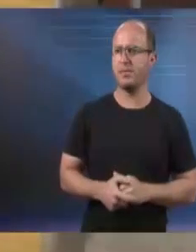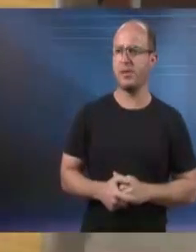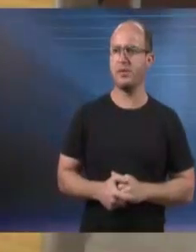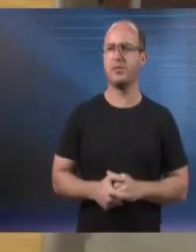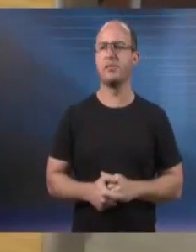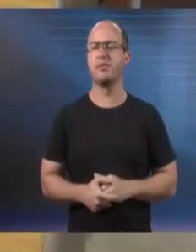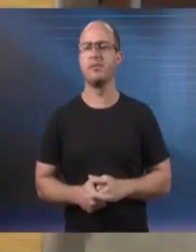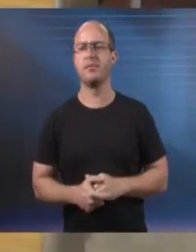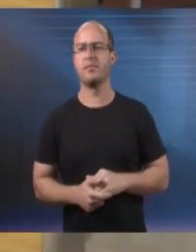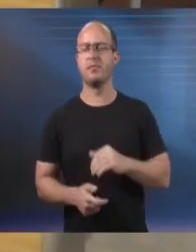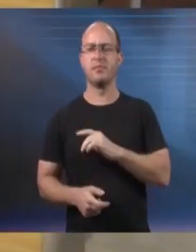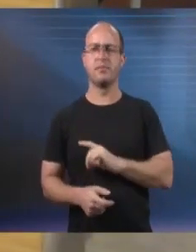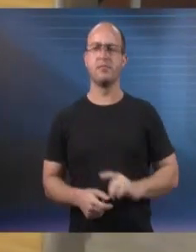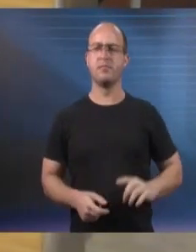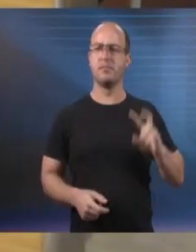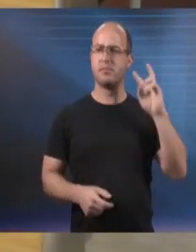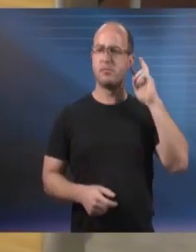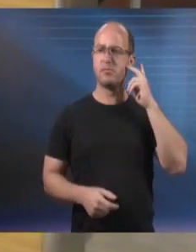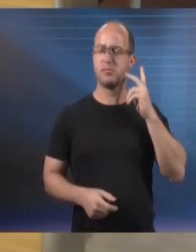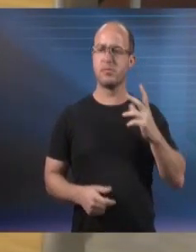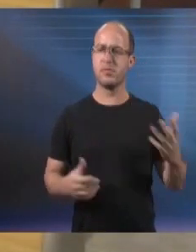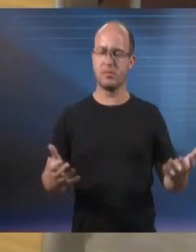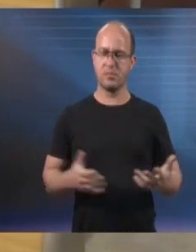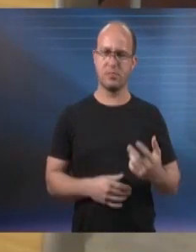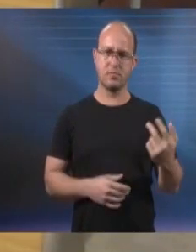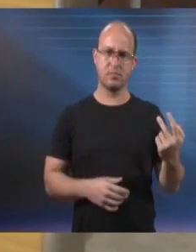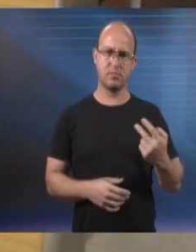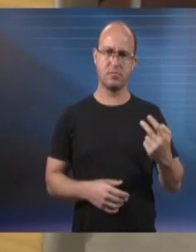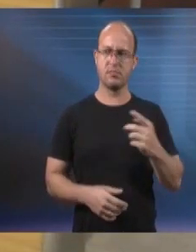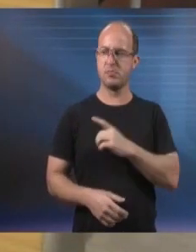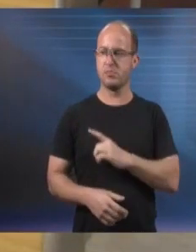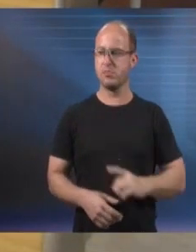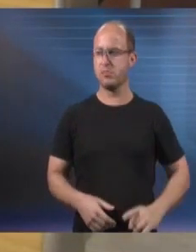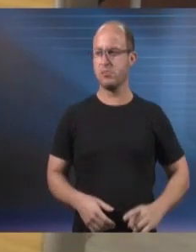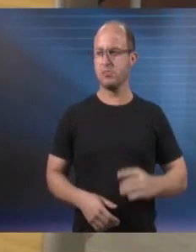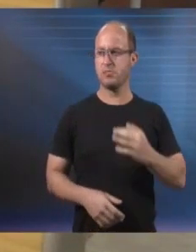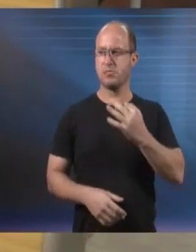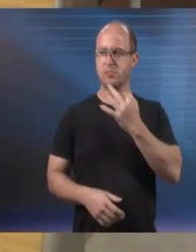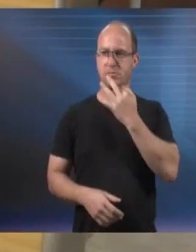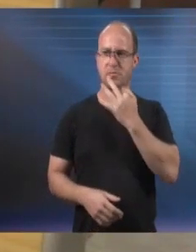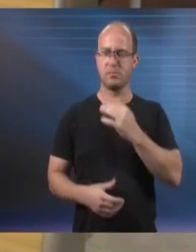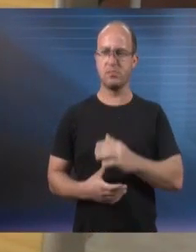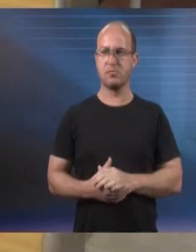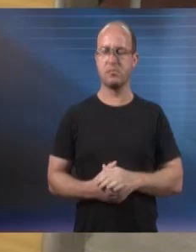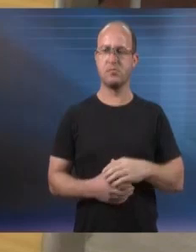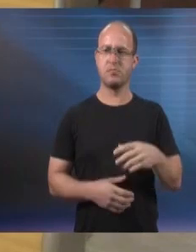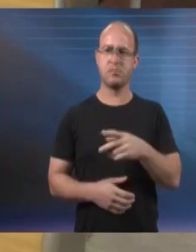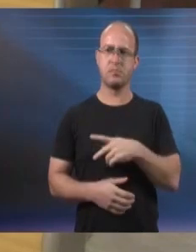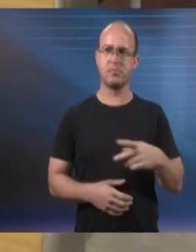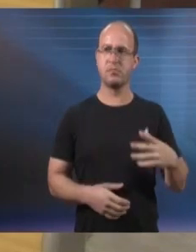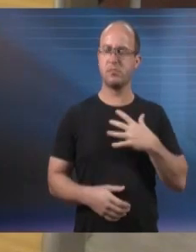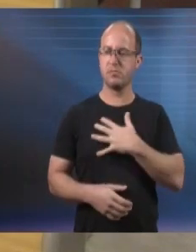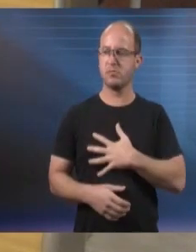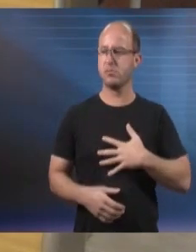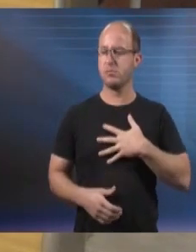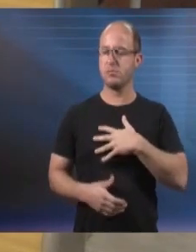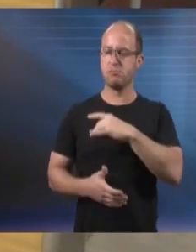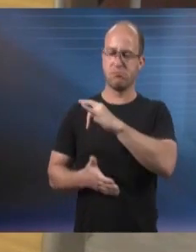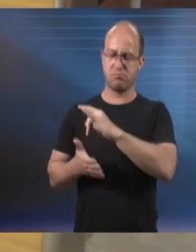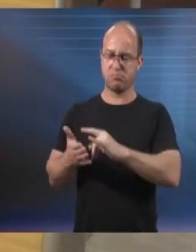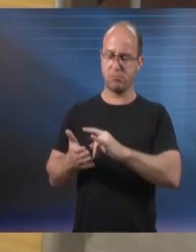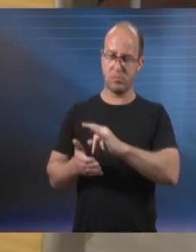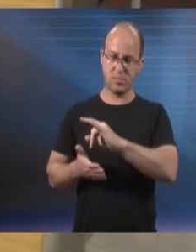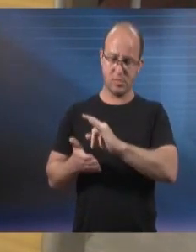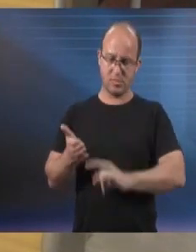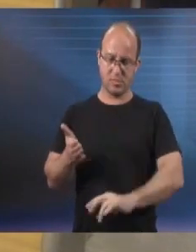Obrigada, deputada Divaneide. Passa a palavra ao amigo deputado Francisco do PT. Senhor presidente, eu quero fazer referência